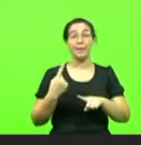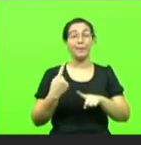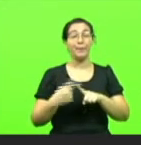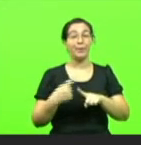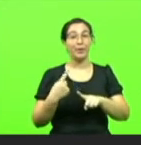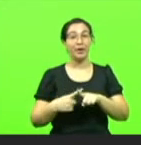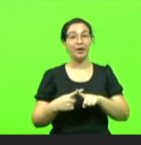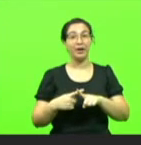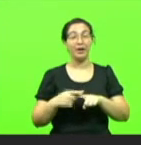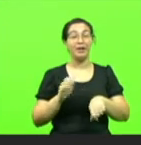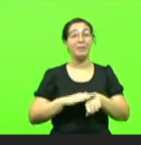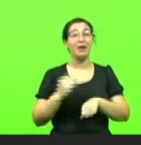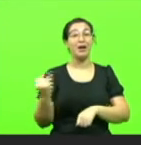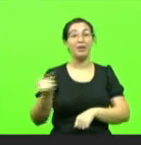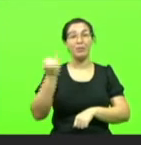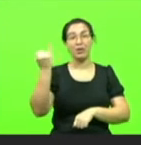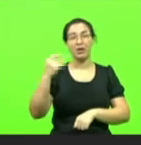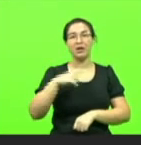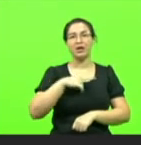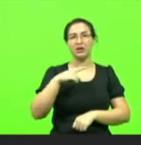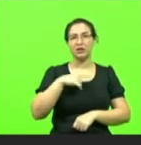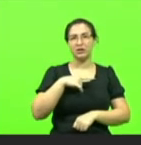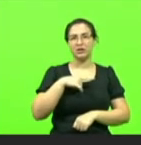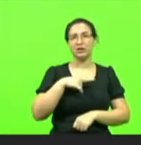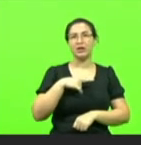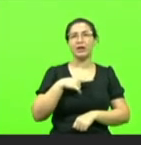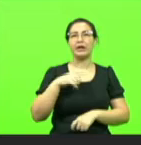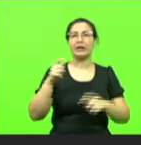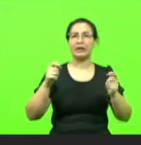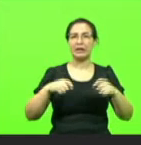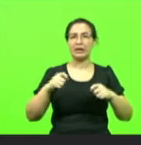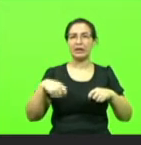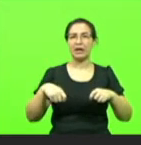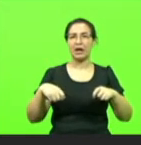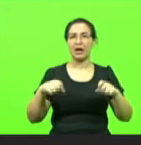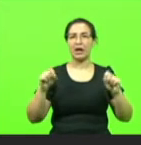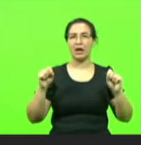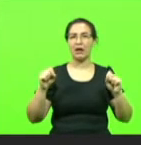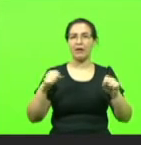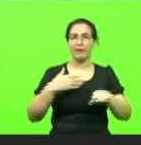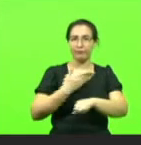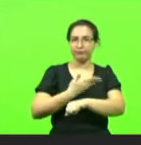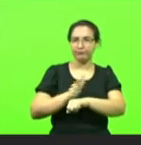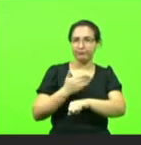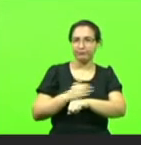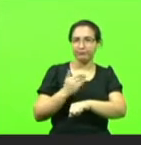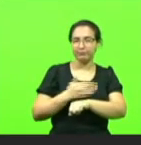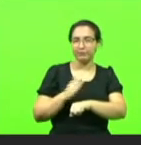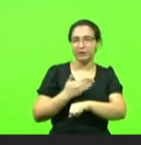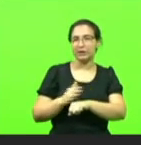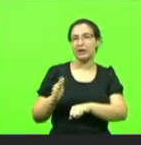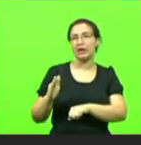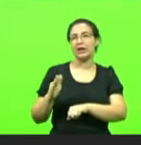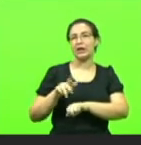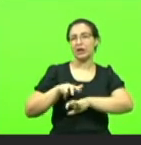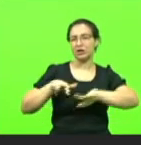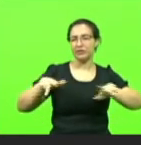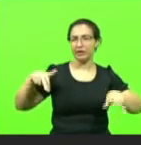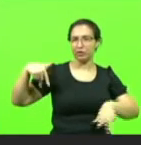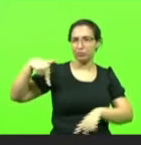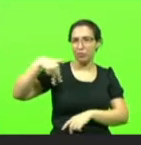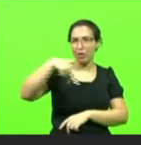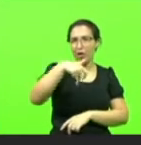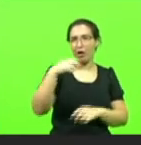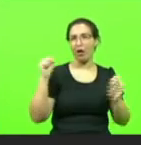promove é o exercício da o motor e de certa forma possibilita o trabalho